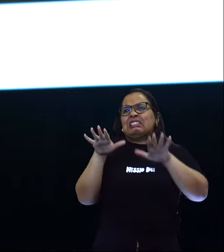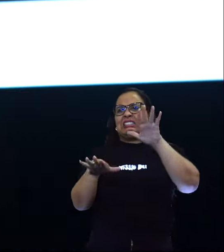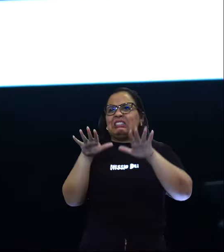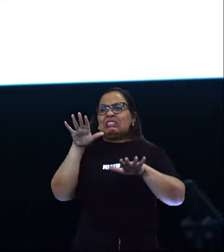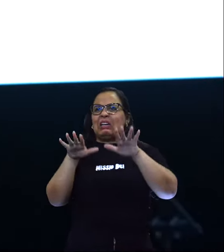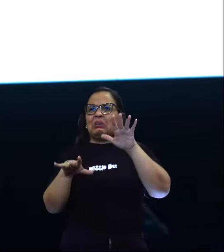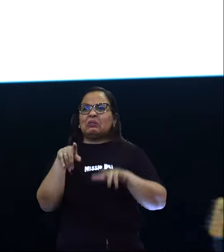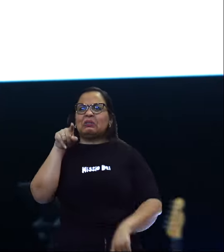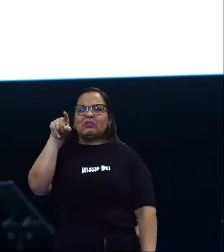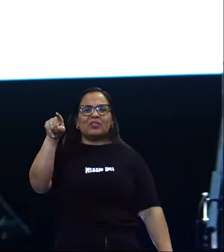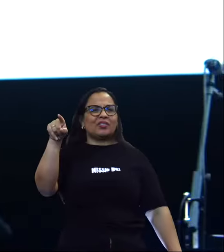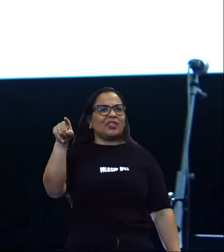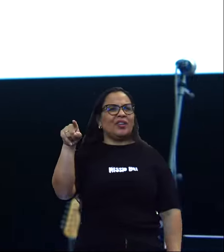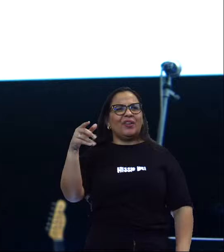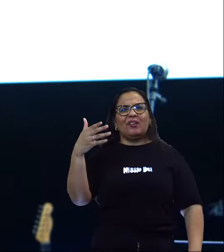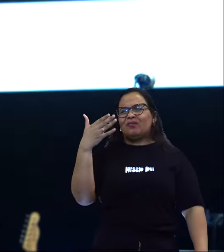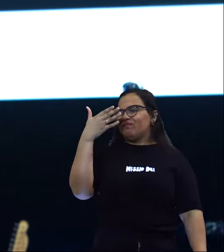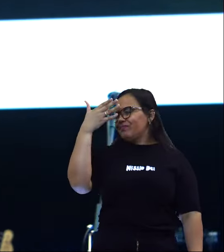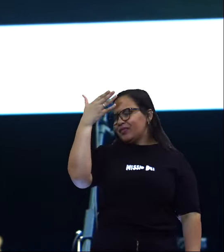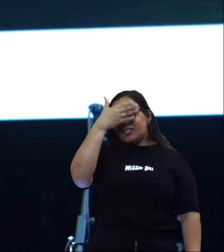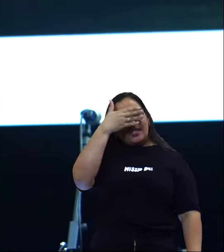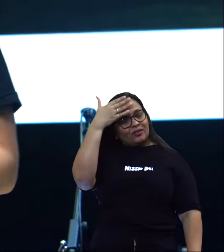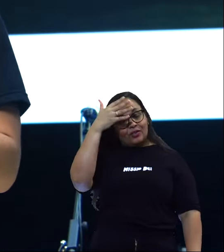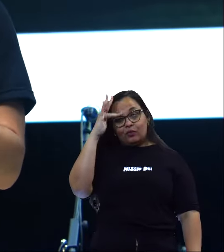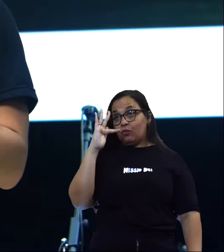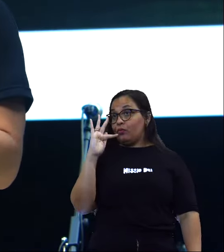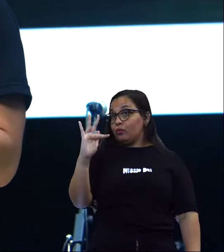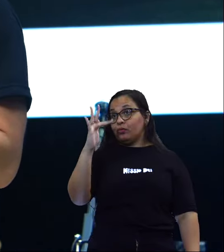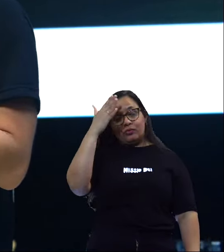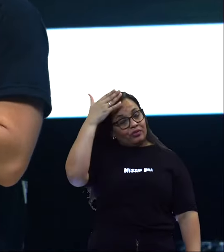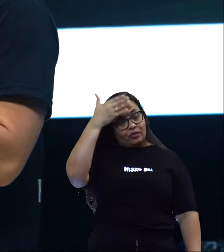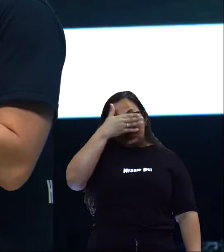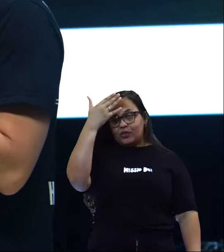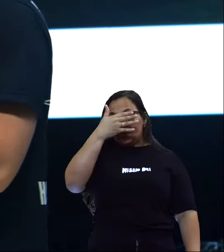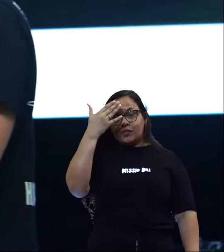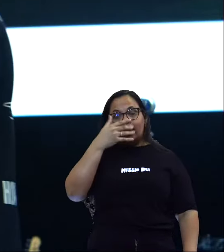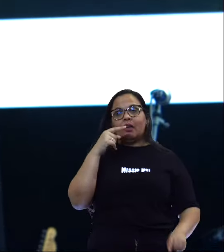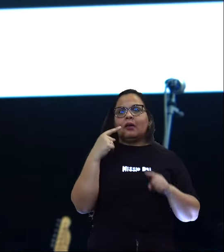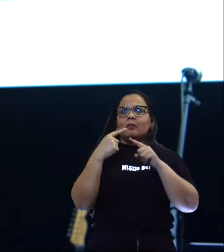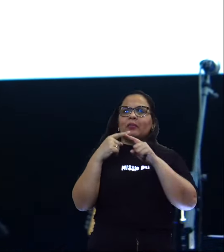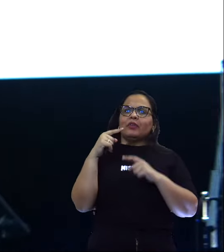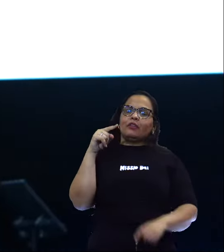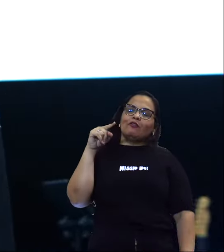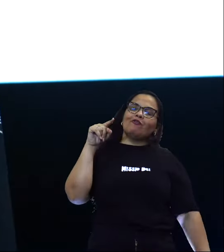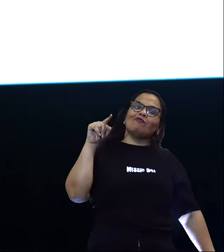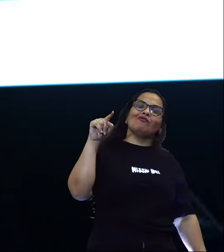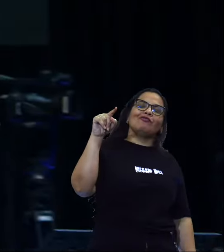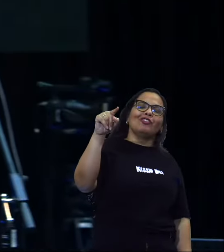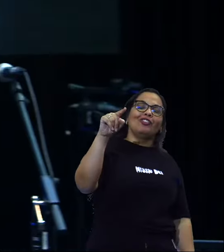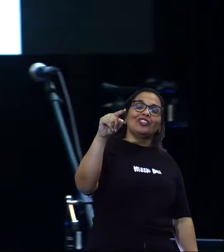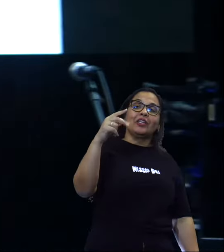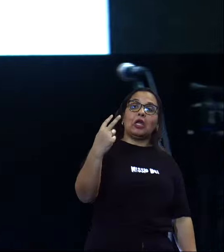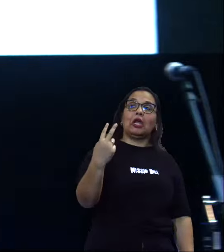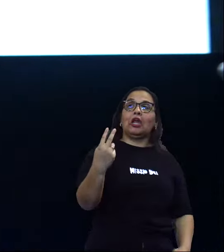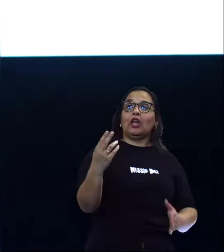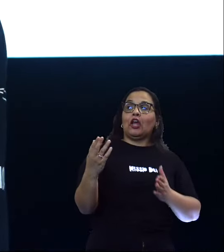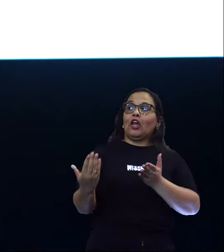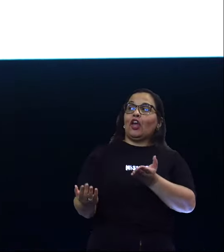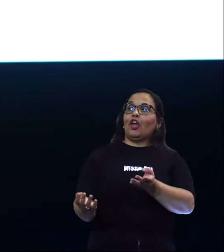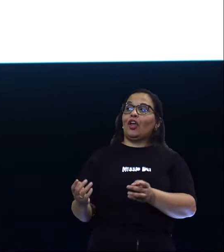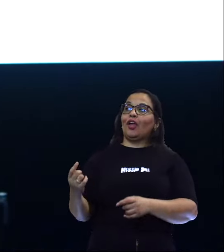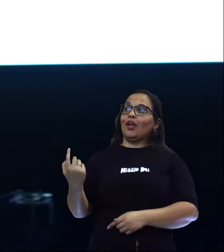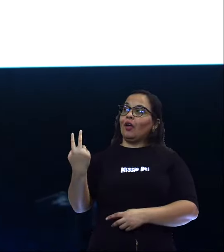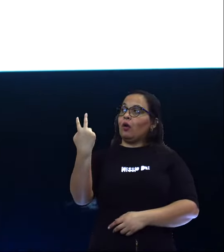preso ao passado dessa maneira. Quem sabe, o problema é que você não está conseguindo enxergar aquilo que Deus está fazendo